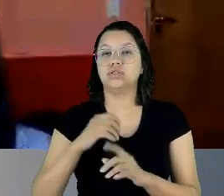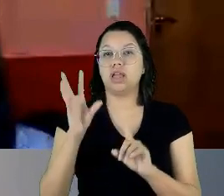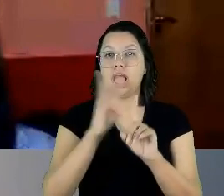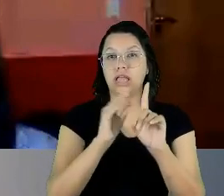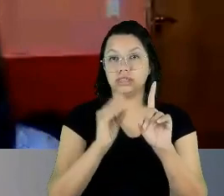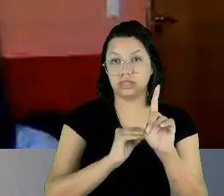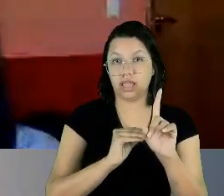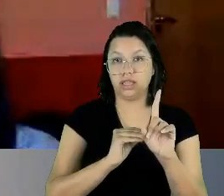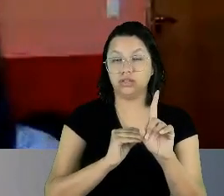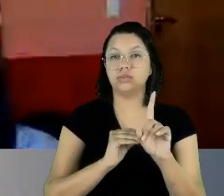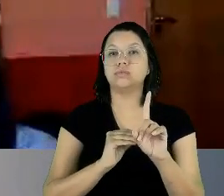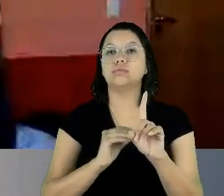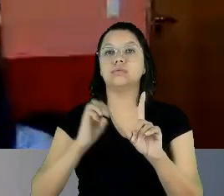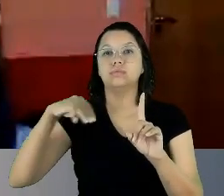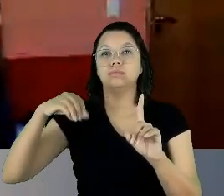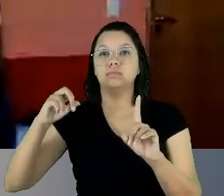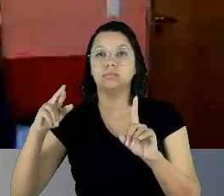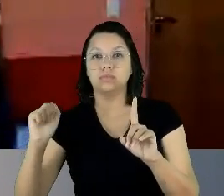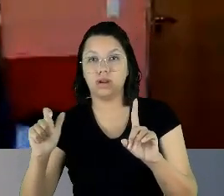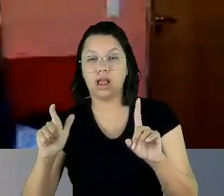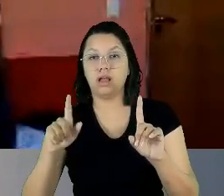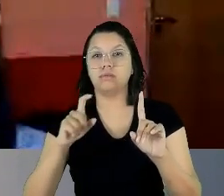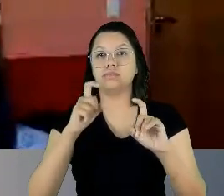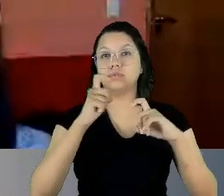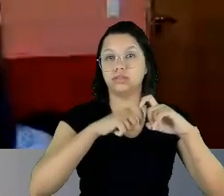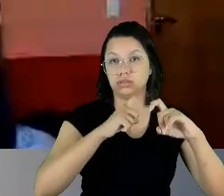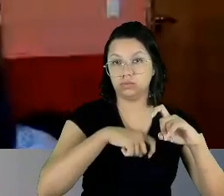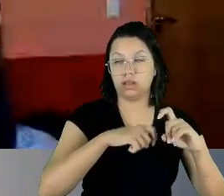assédio sexual e assédio moral. Sou servidora,